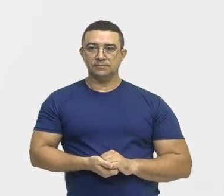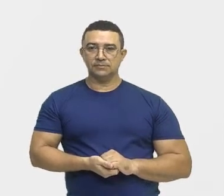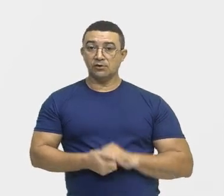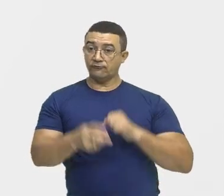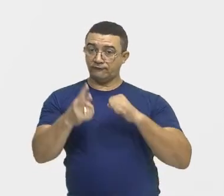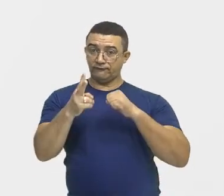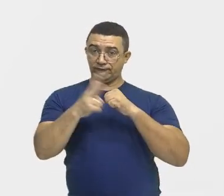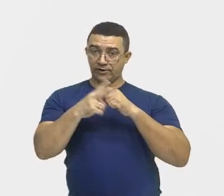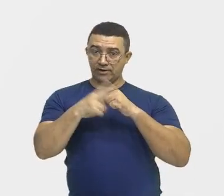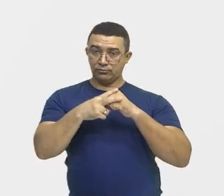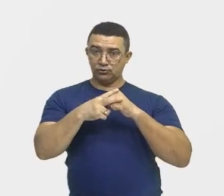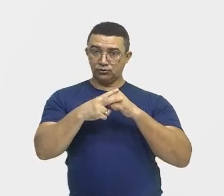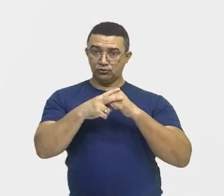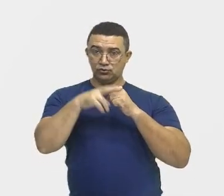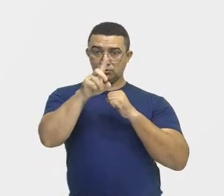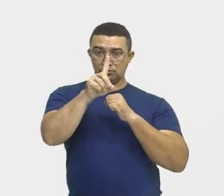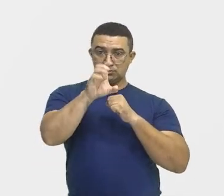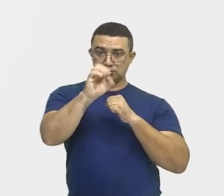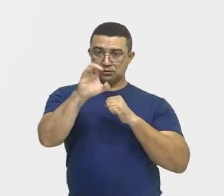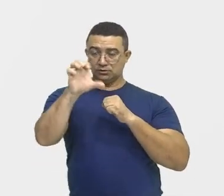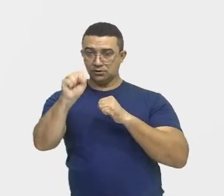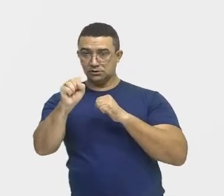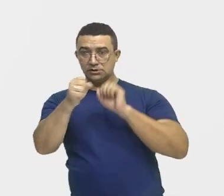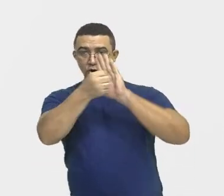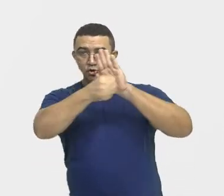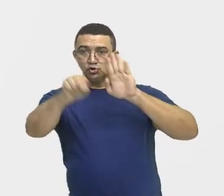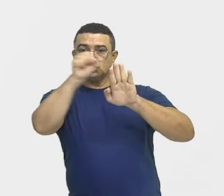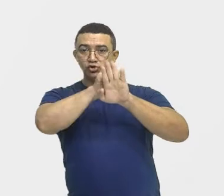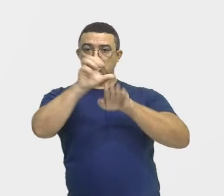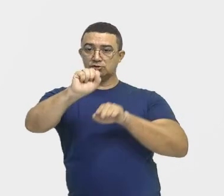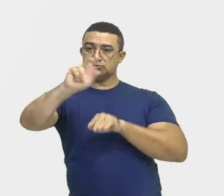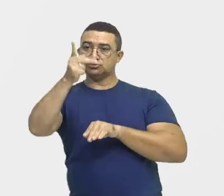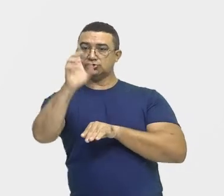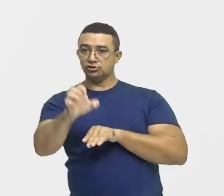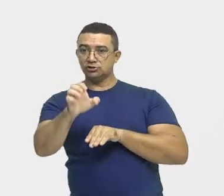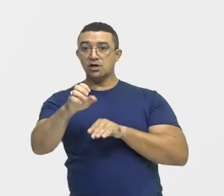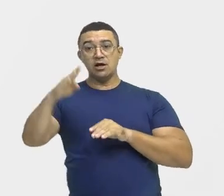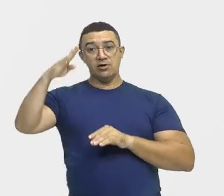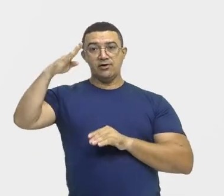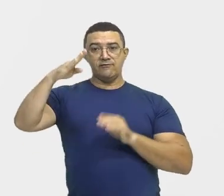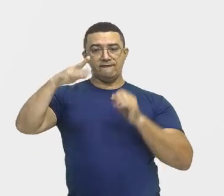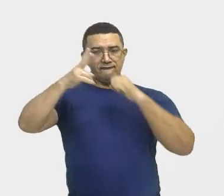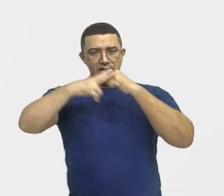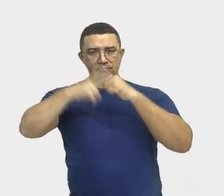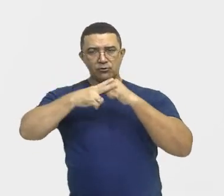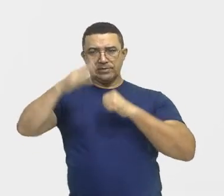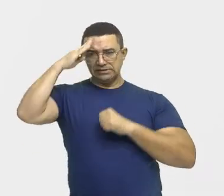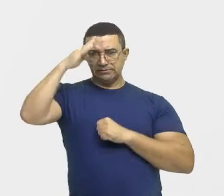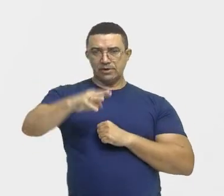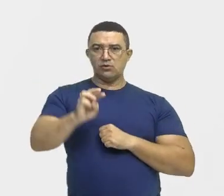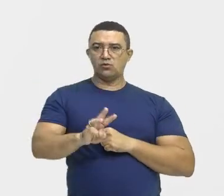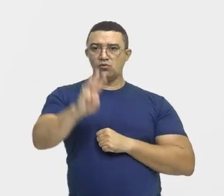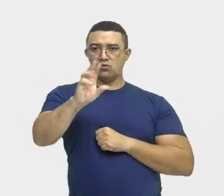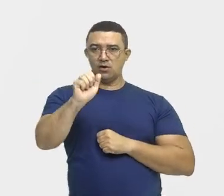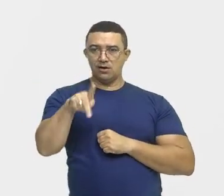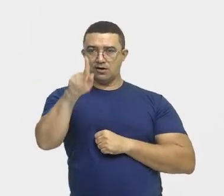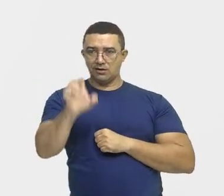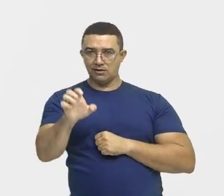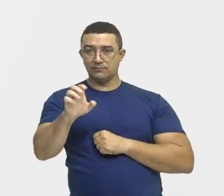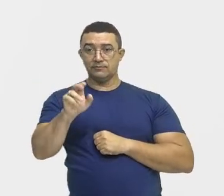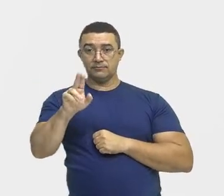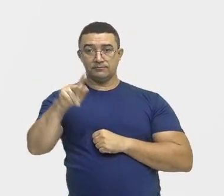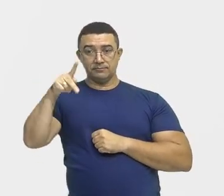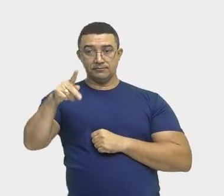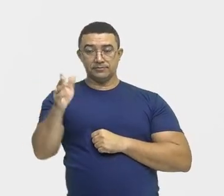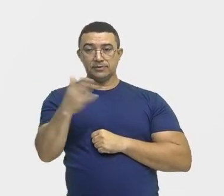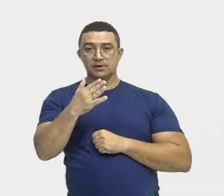verbo auxiliar does, o sujeito she, wake up, verbo principal, early, complemento, e o ponto de interrogação,